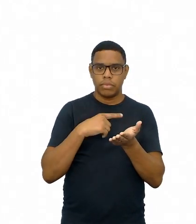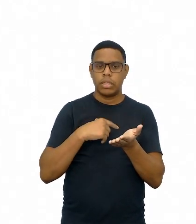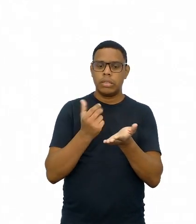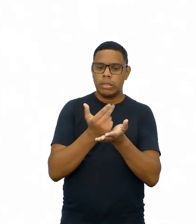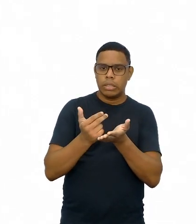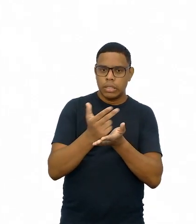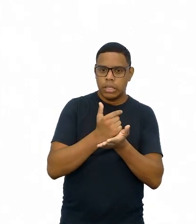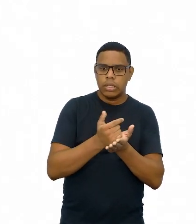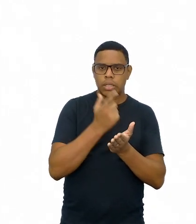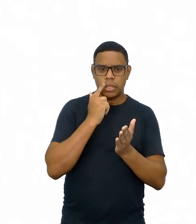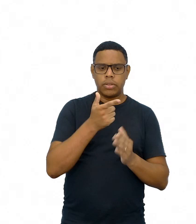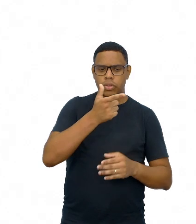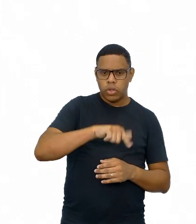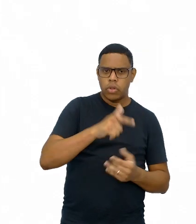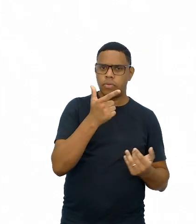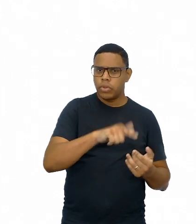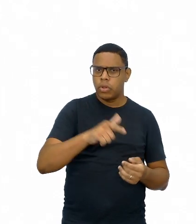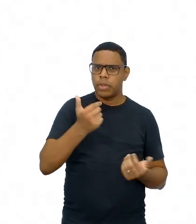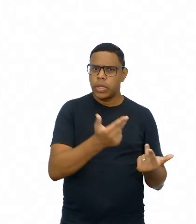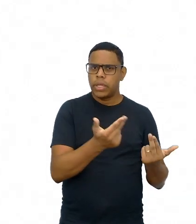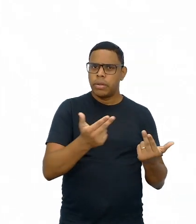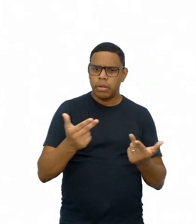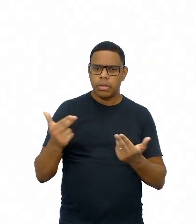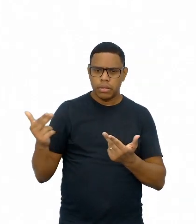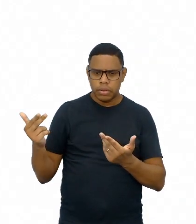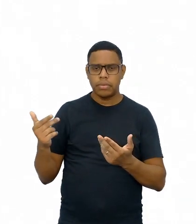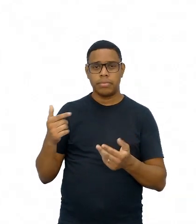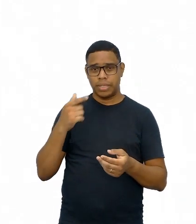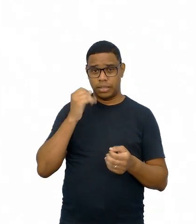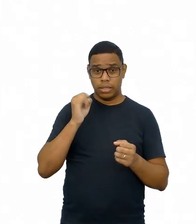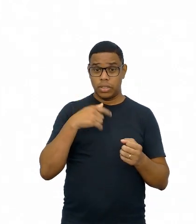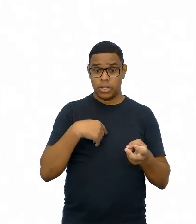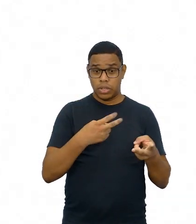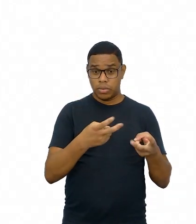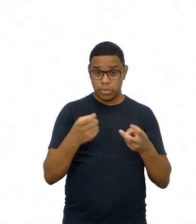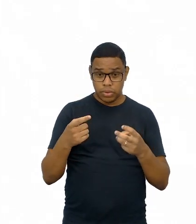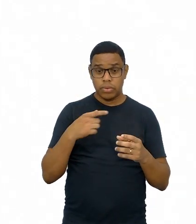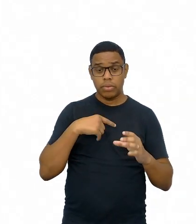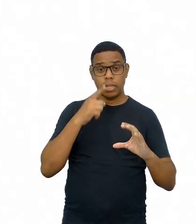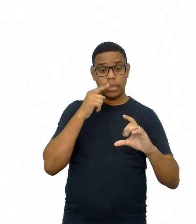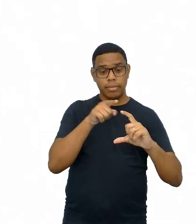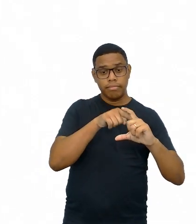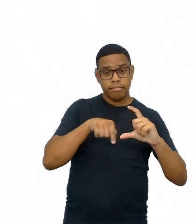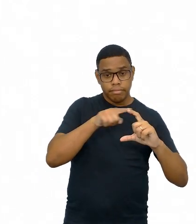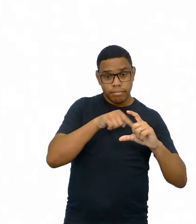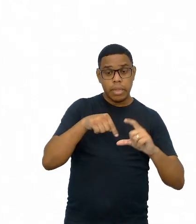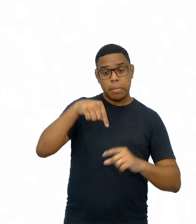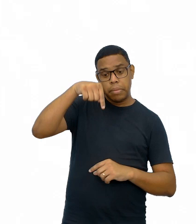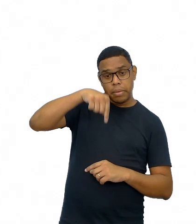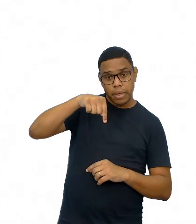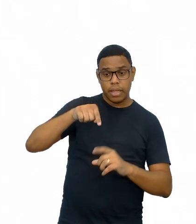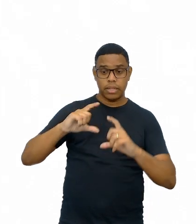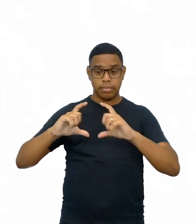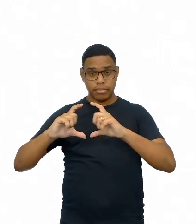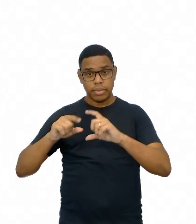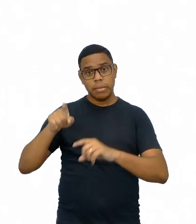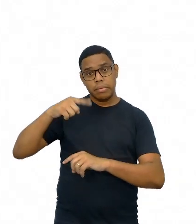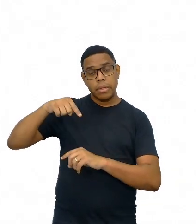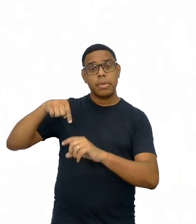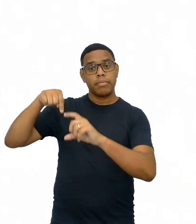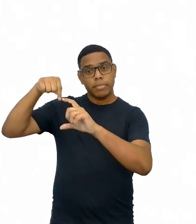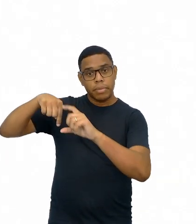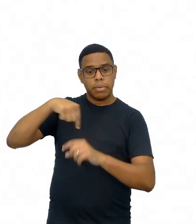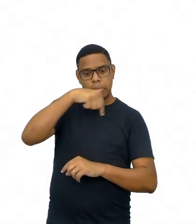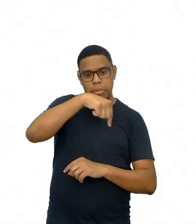mantém um padrão de repetição em cada ordem. Então, ao observar que eu tenho o círculo, a seta, o círculo e a